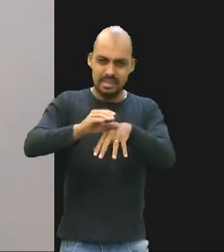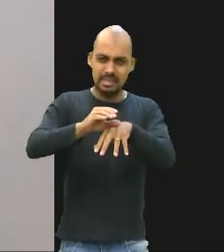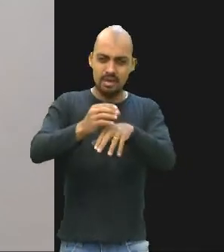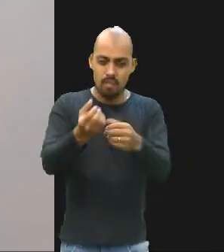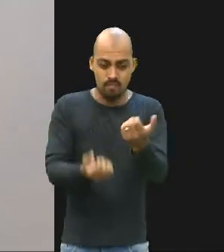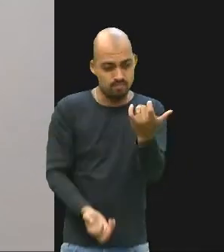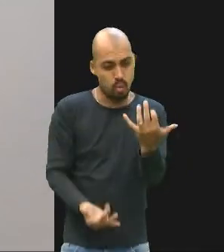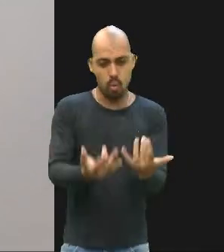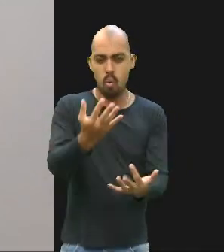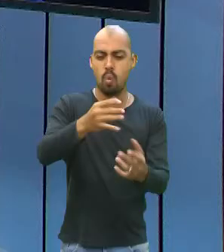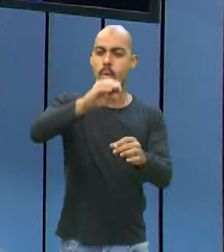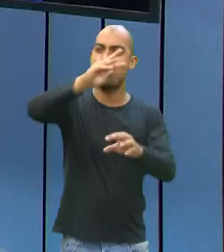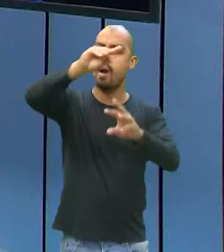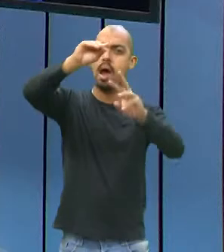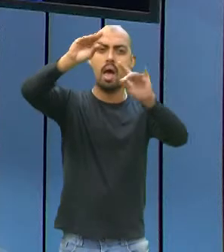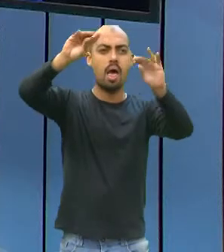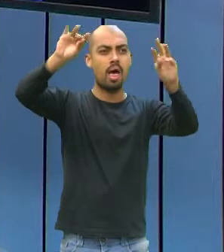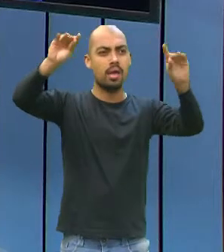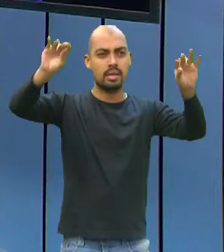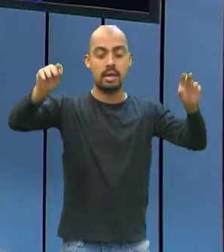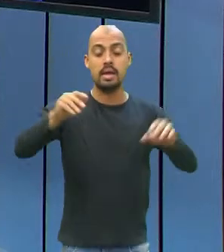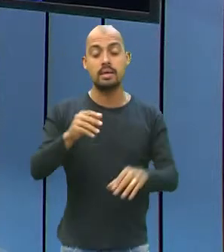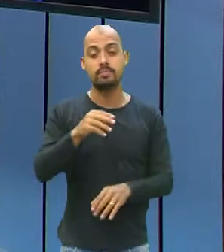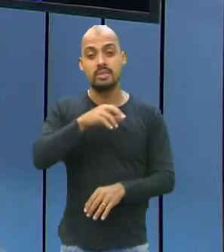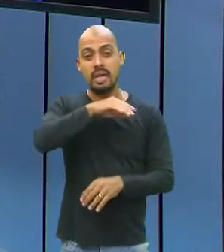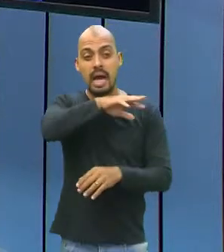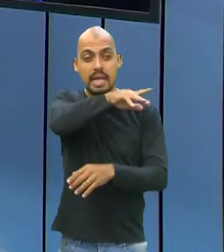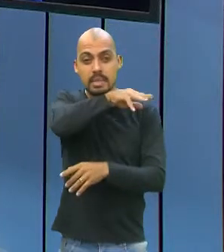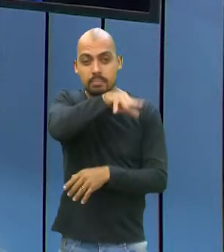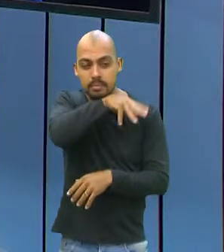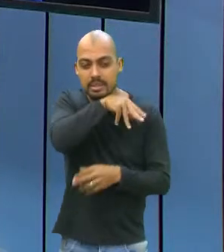tinha passado, muito bicho morto,